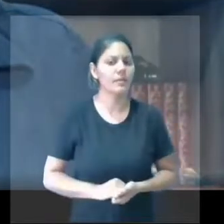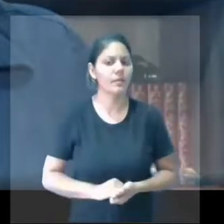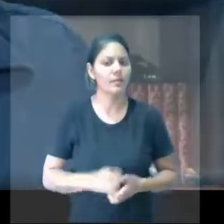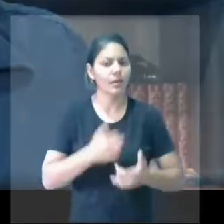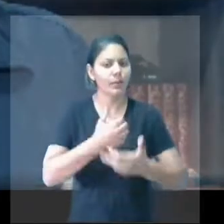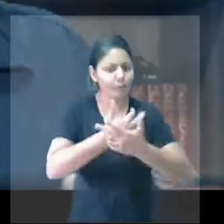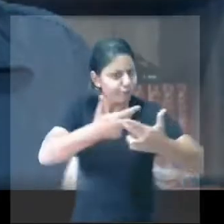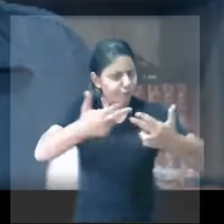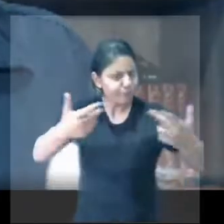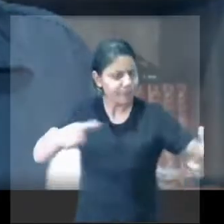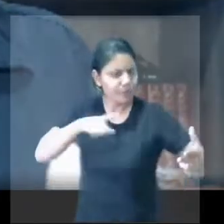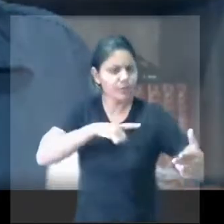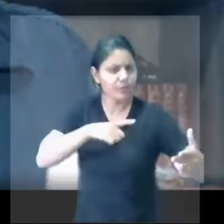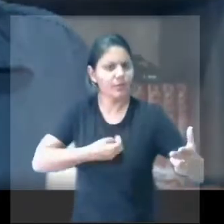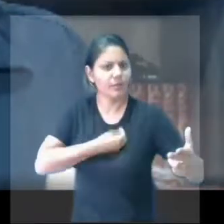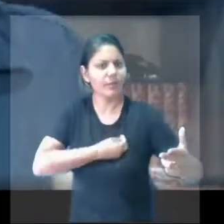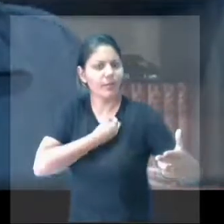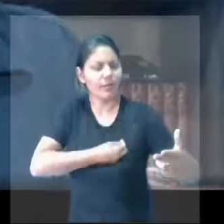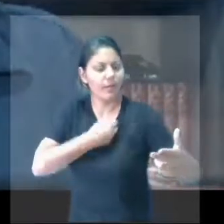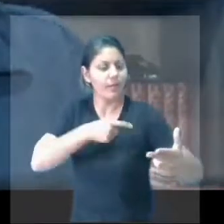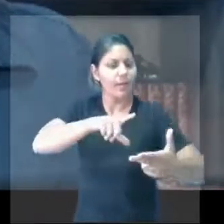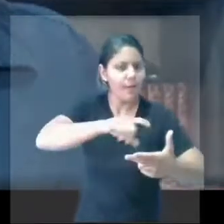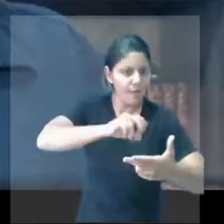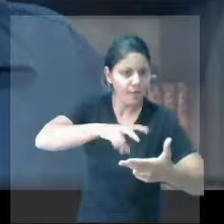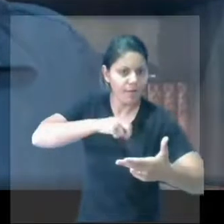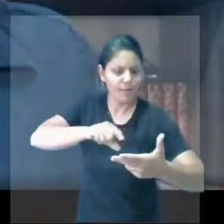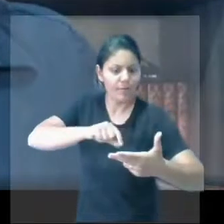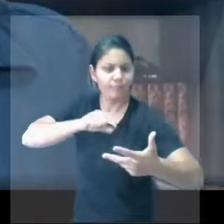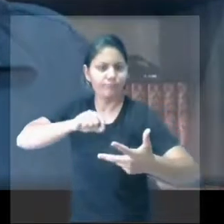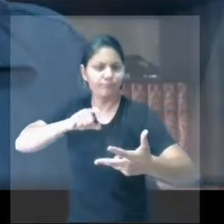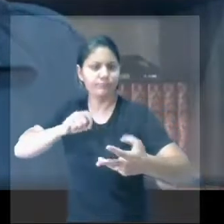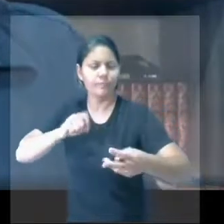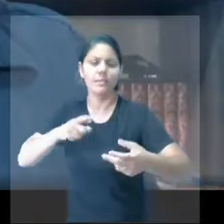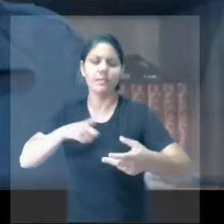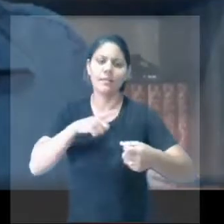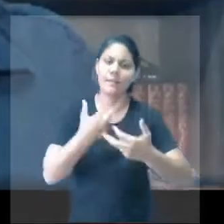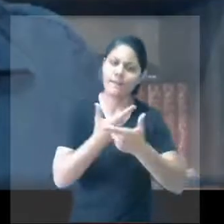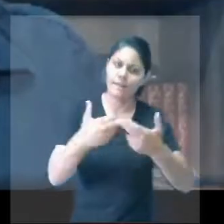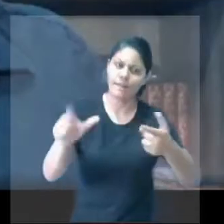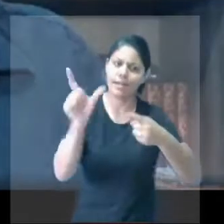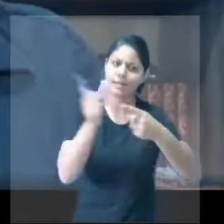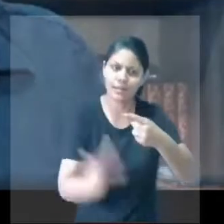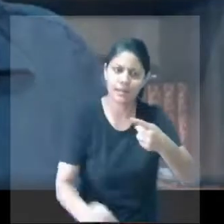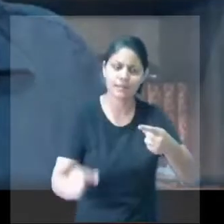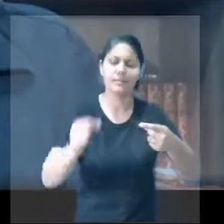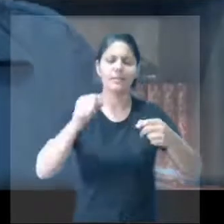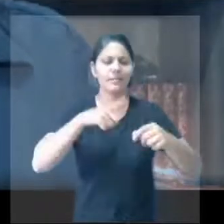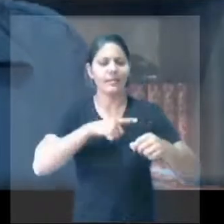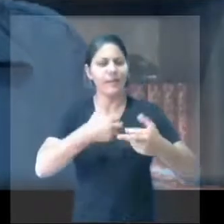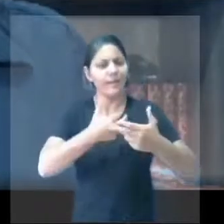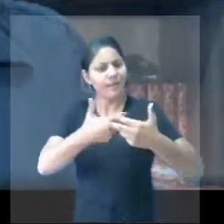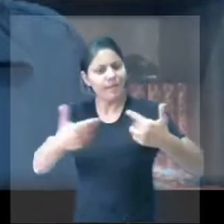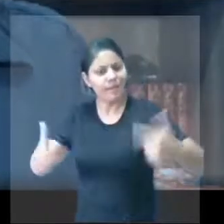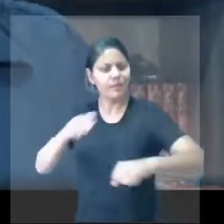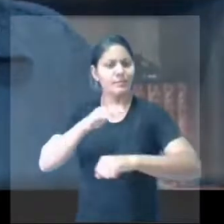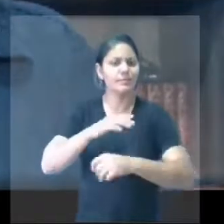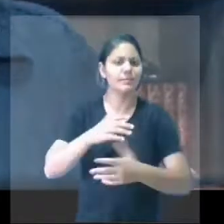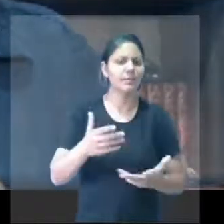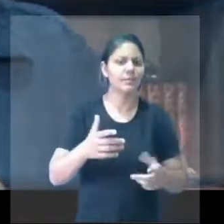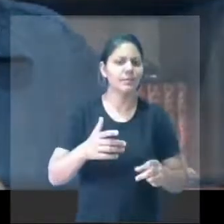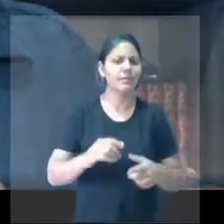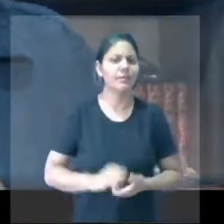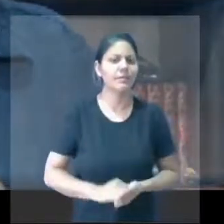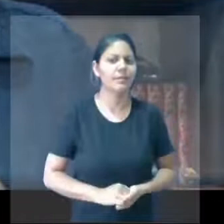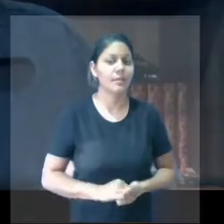várias formas de verificar um clássico, existem várias características, várias definições, mas existem aqueles clássicos